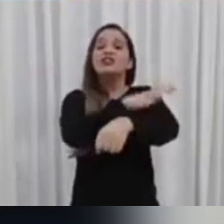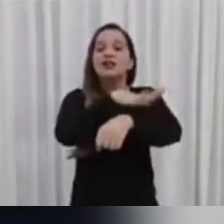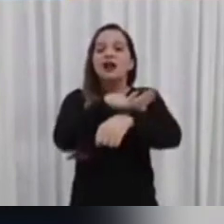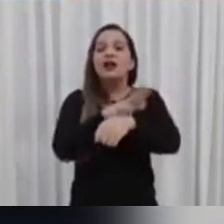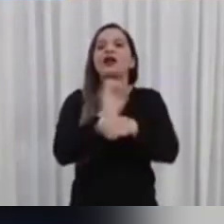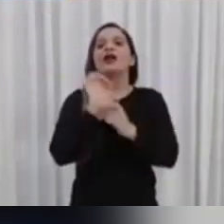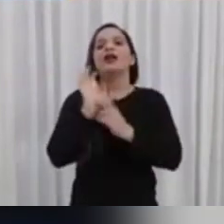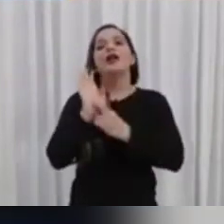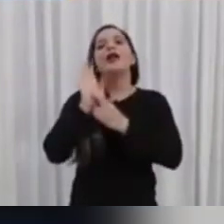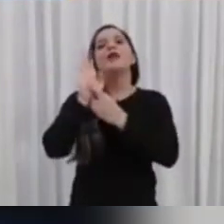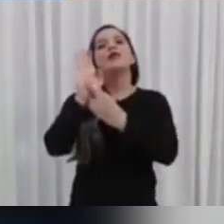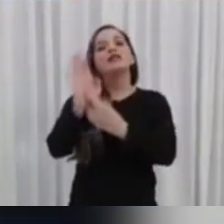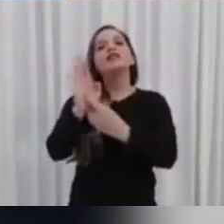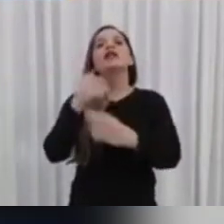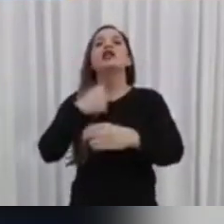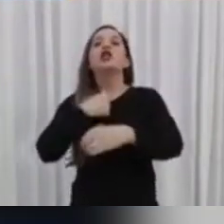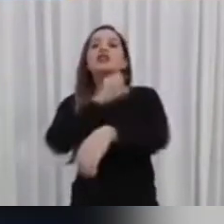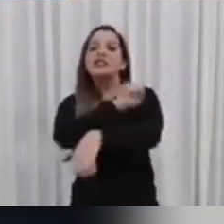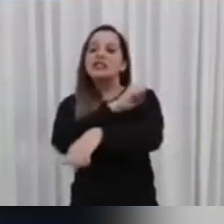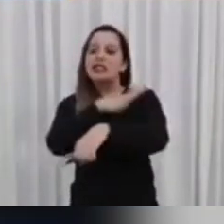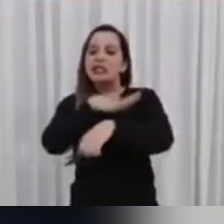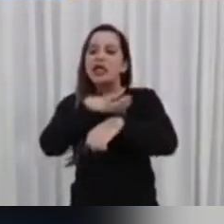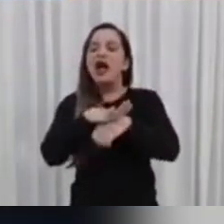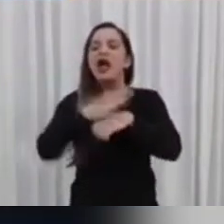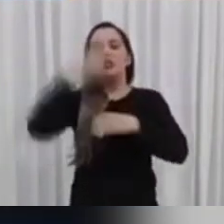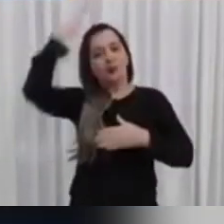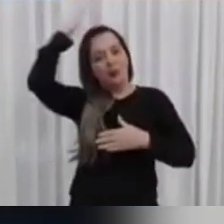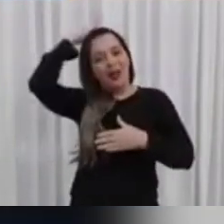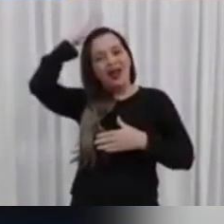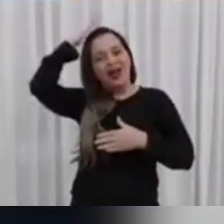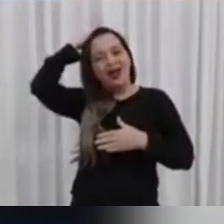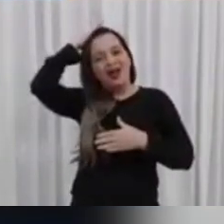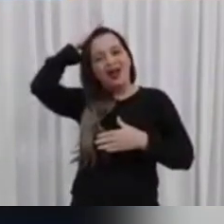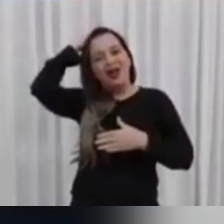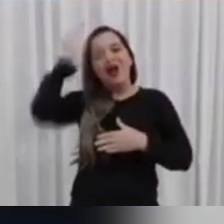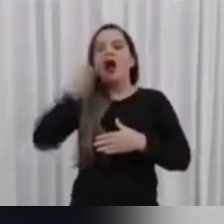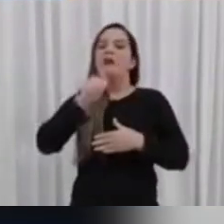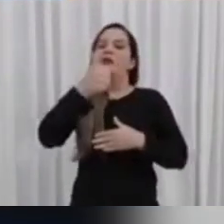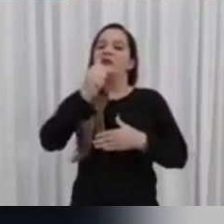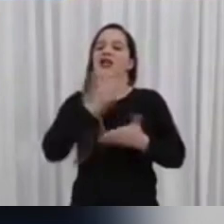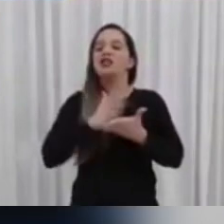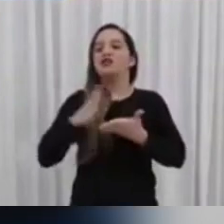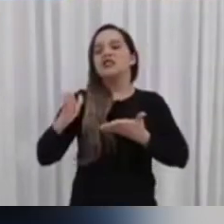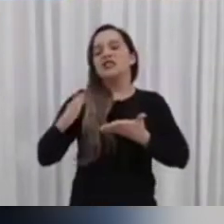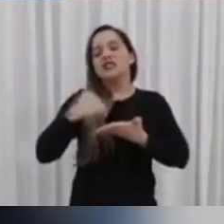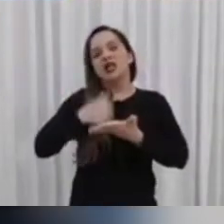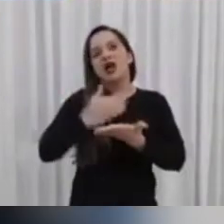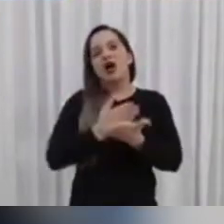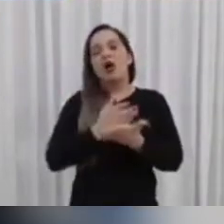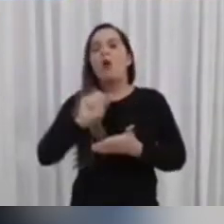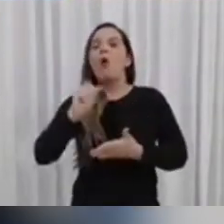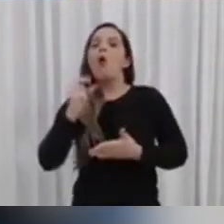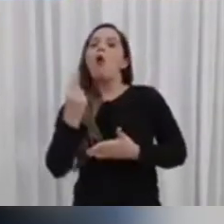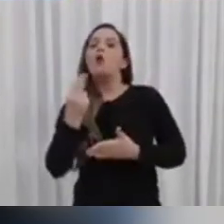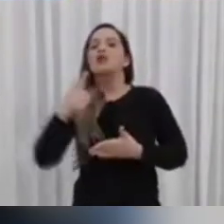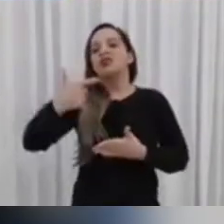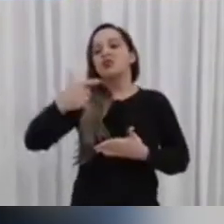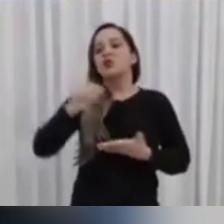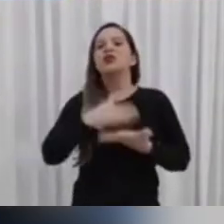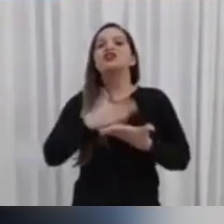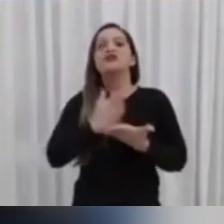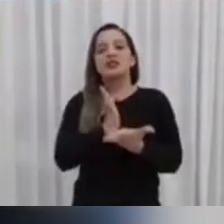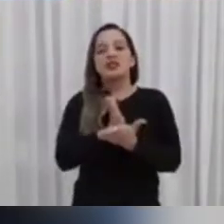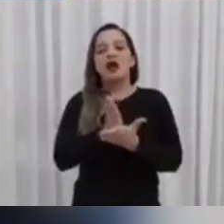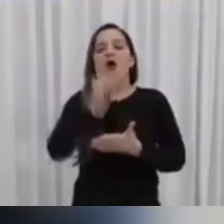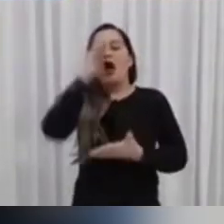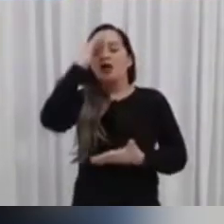no Campeonato Paraense, seja ele da segunda divisão ou da primeira divisão. Acredito que hoje a